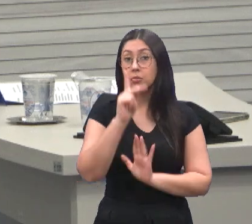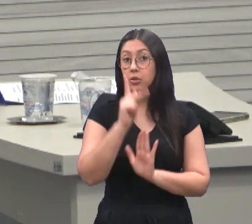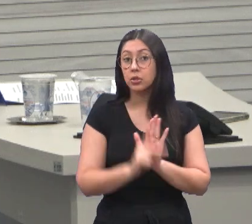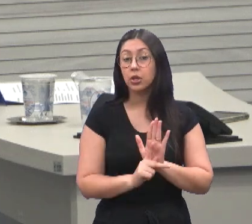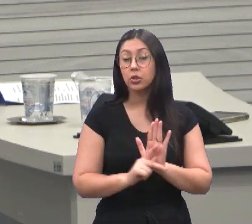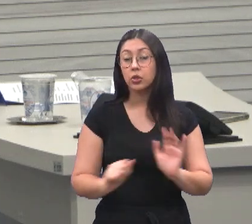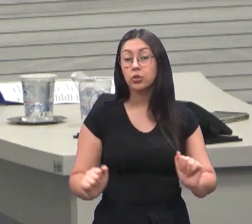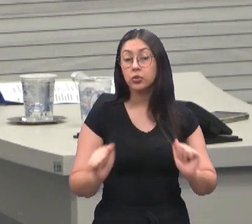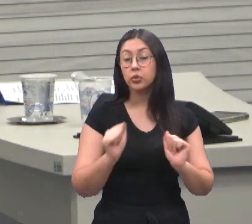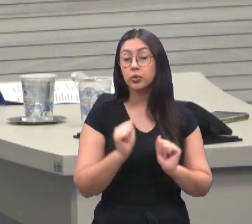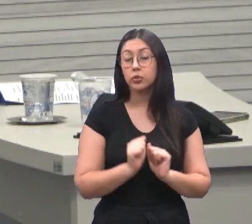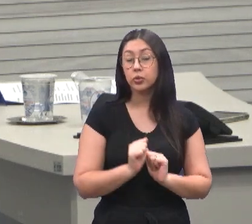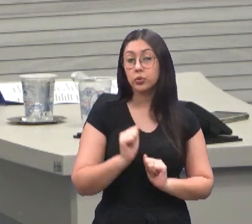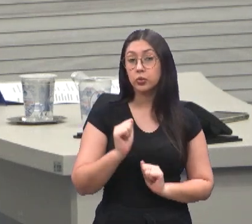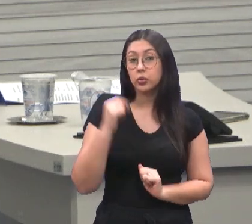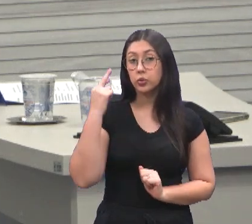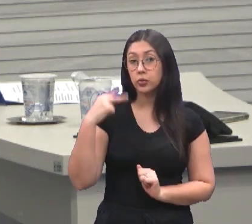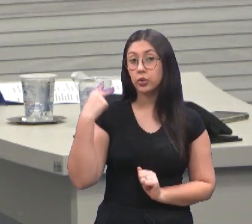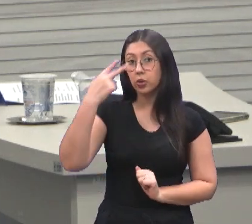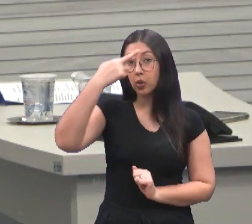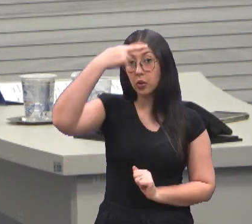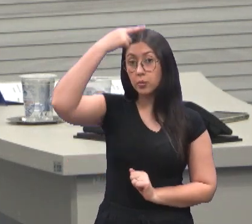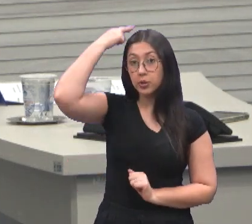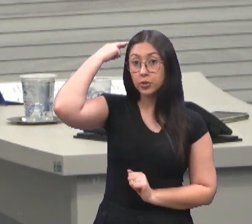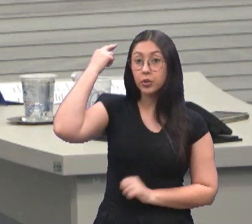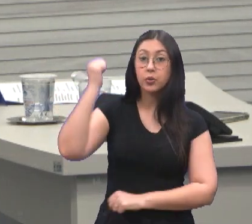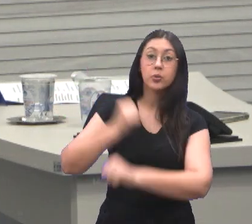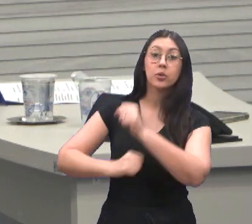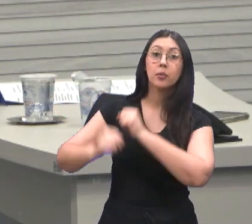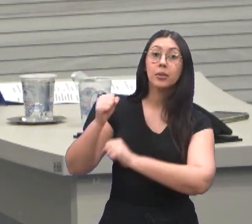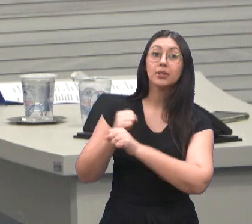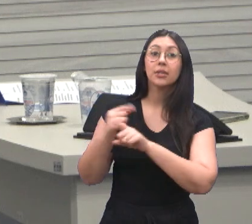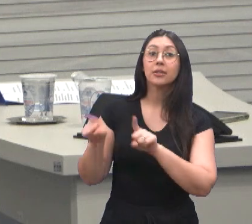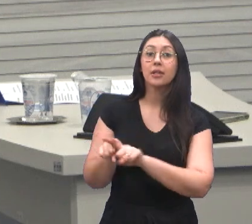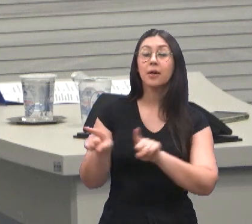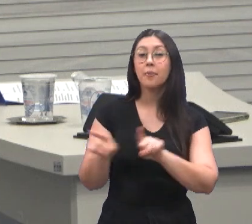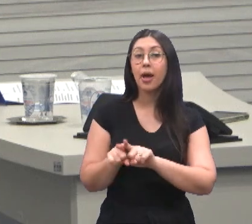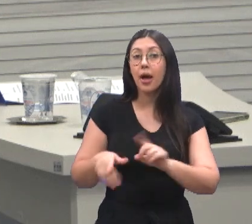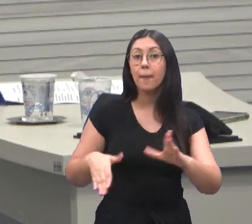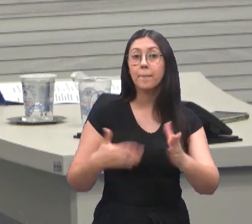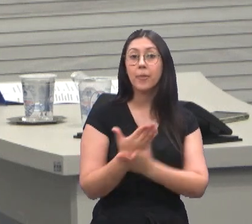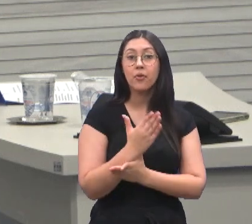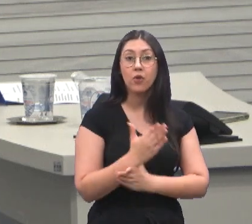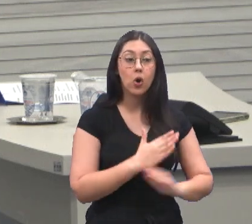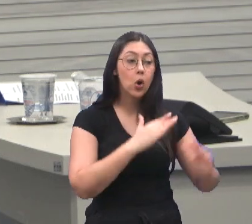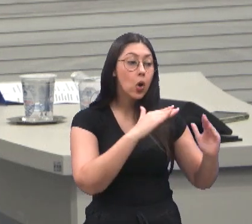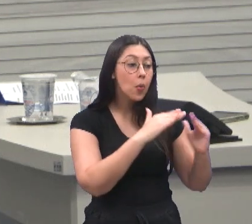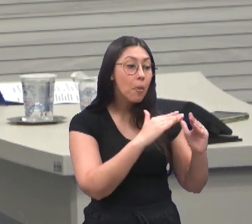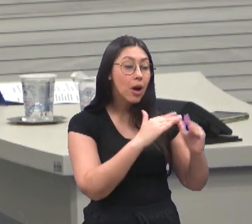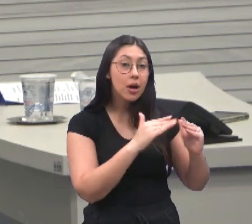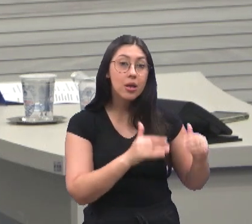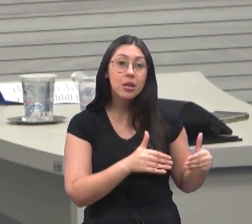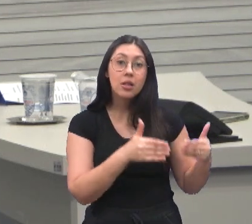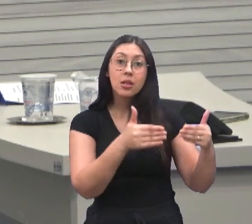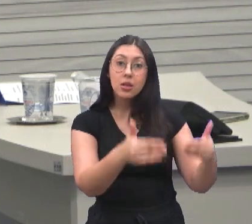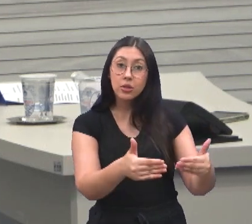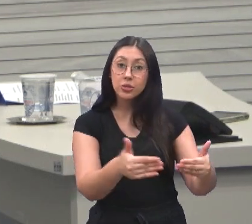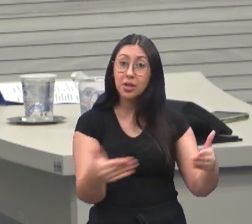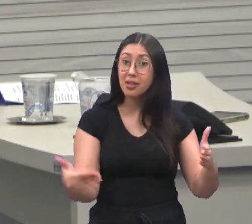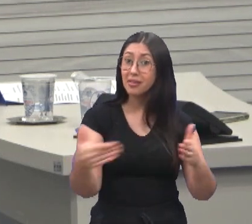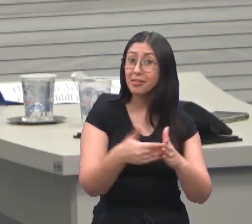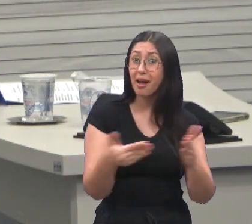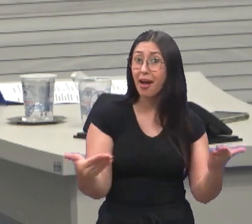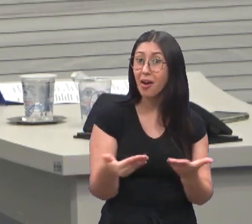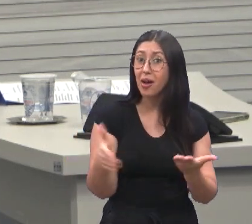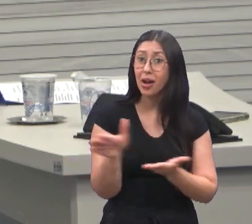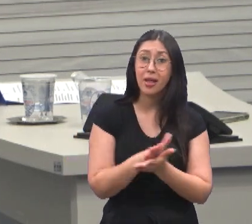vereador Robertinho. O Robertinho também aprovou no passado daquela casinha que fica na frente das casas, do comércio, e até agora a gente não vê nada.